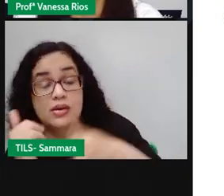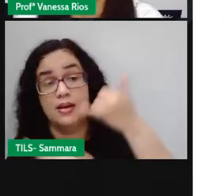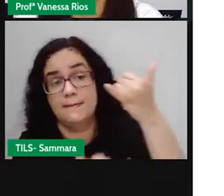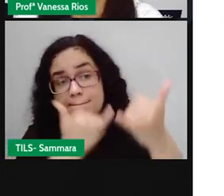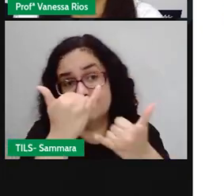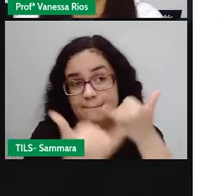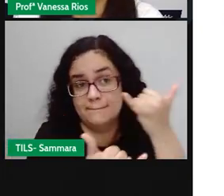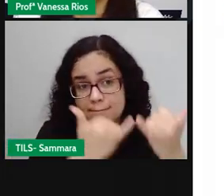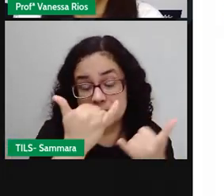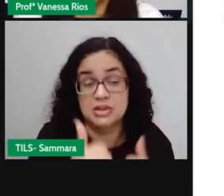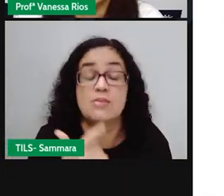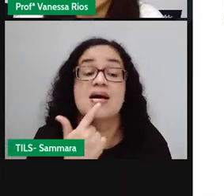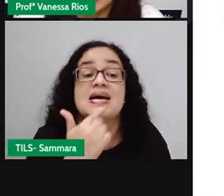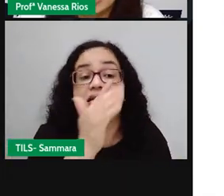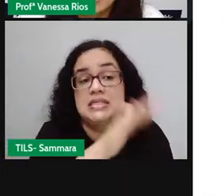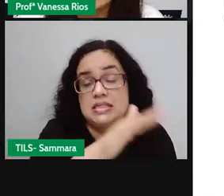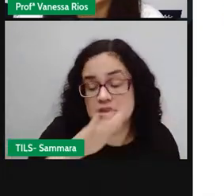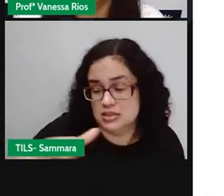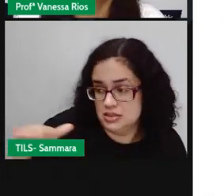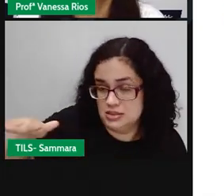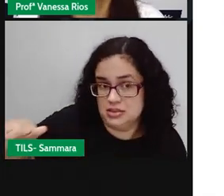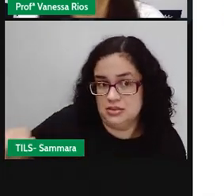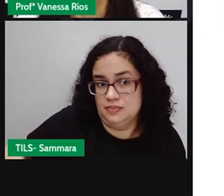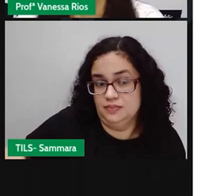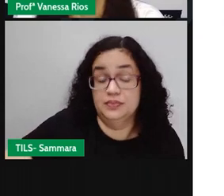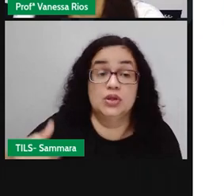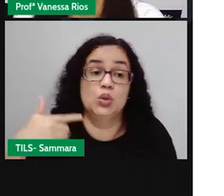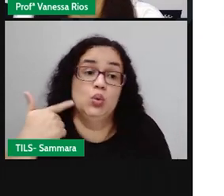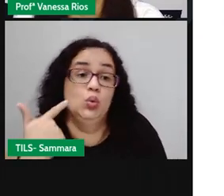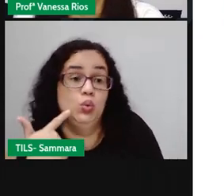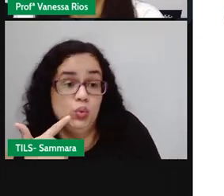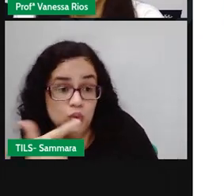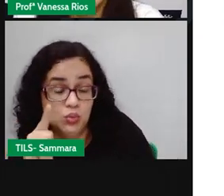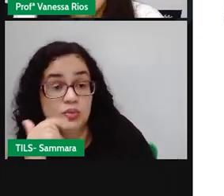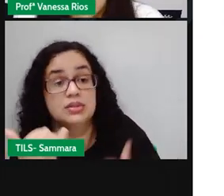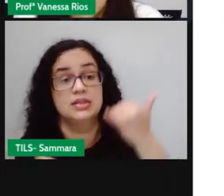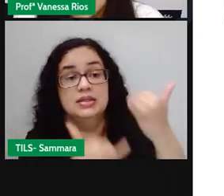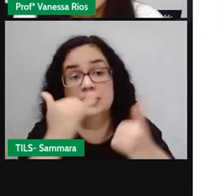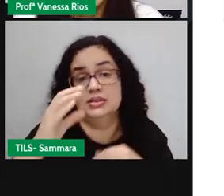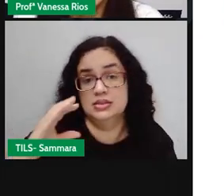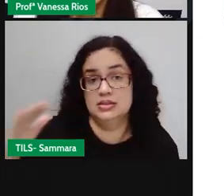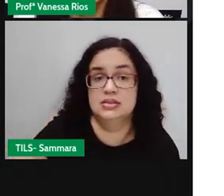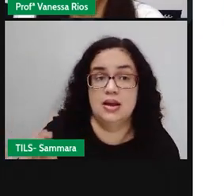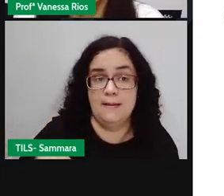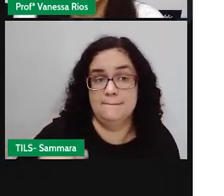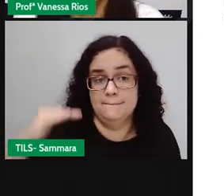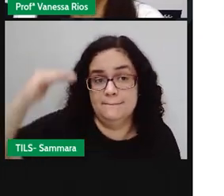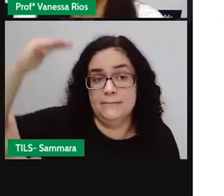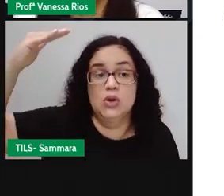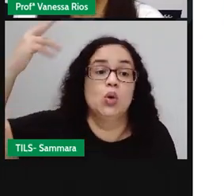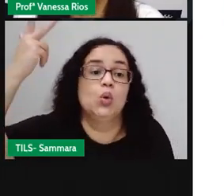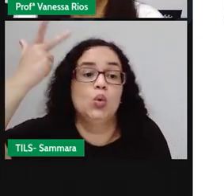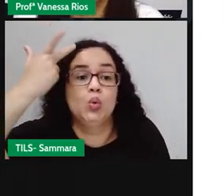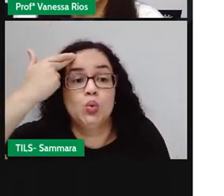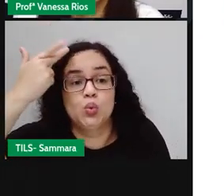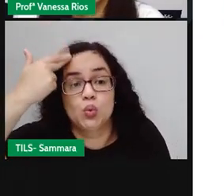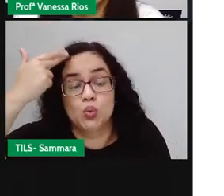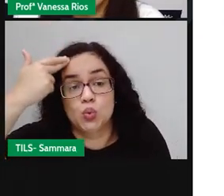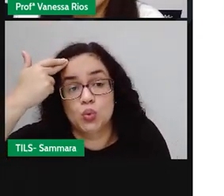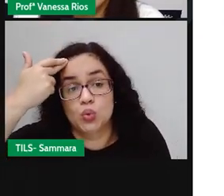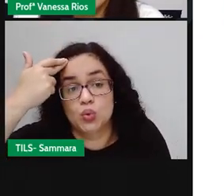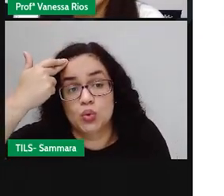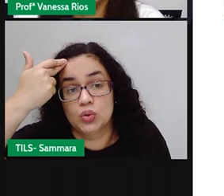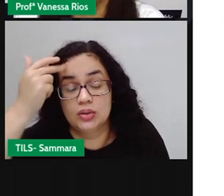que são indicados para as crianças pequenas e outros para crianças maiores, né? Normalmente, os que contêm